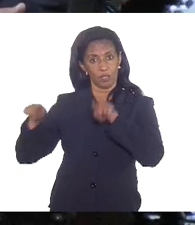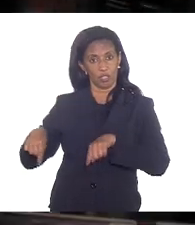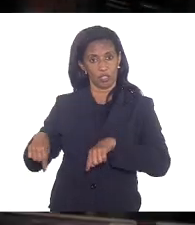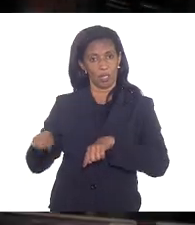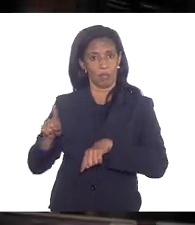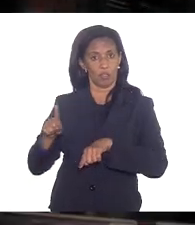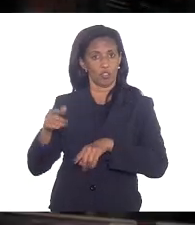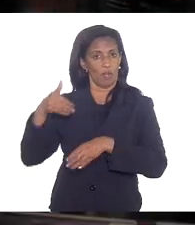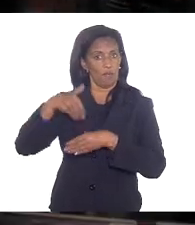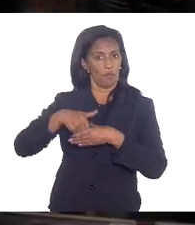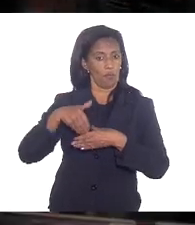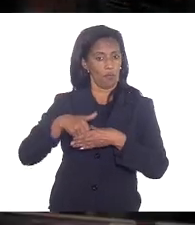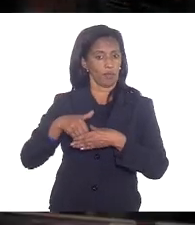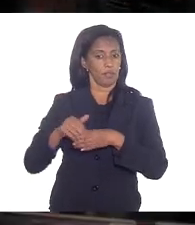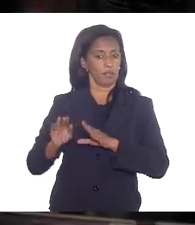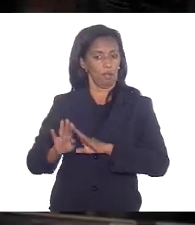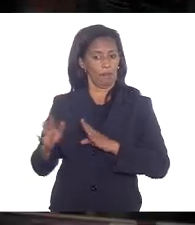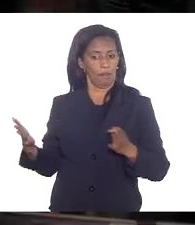votação